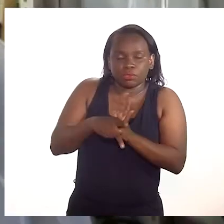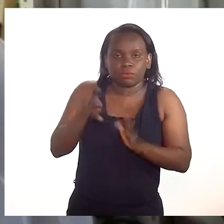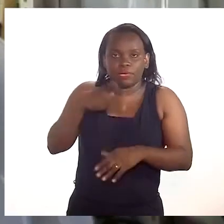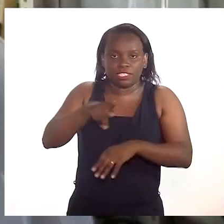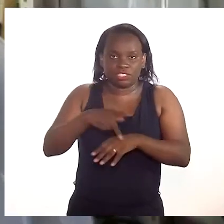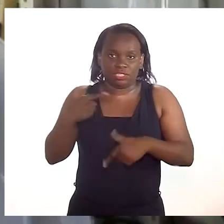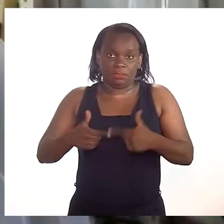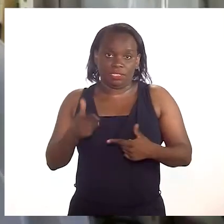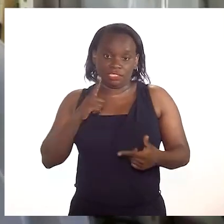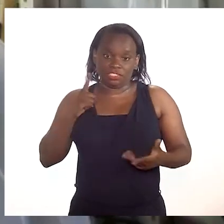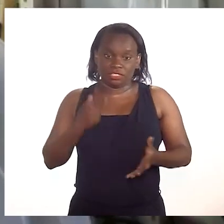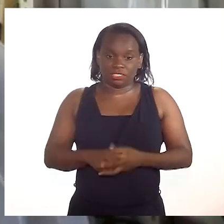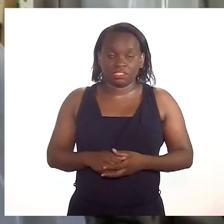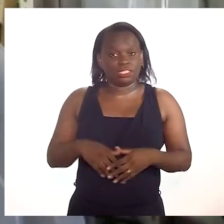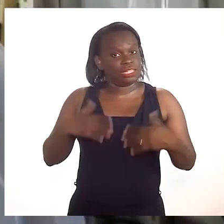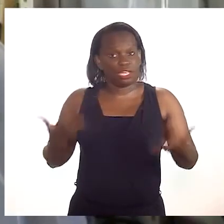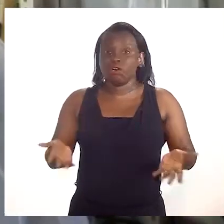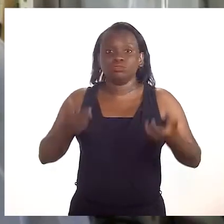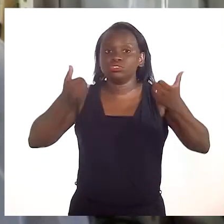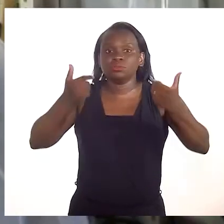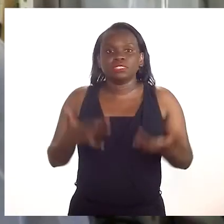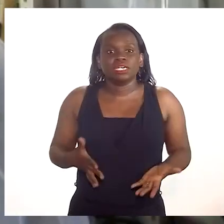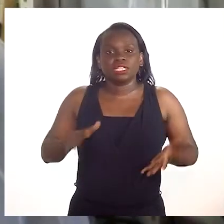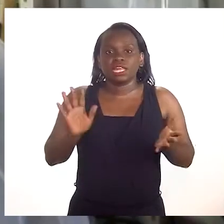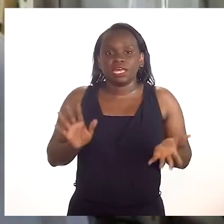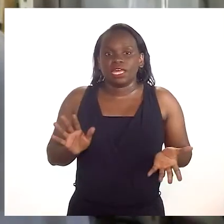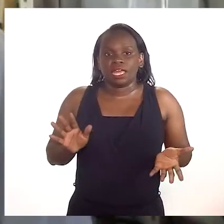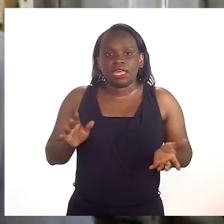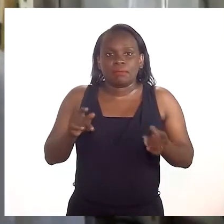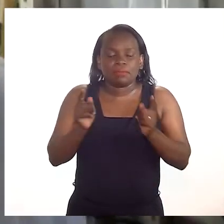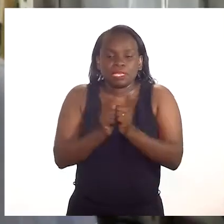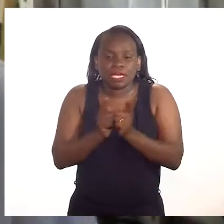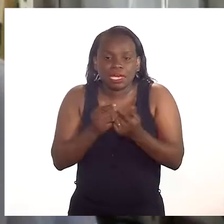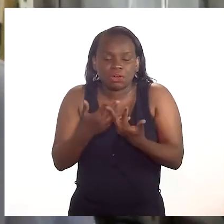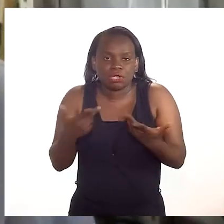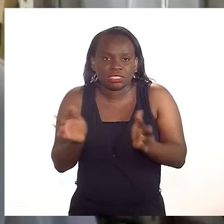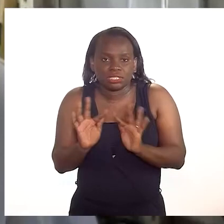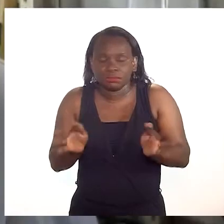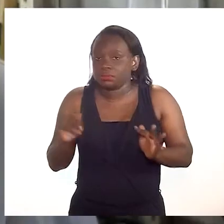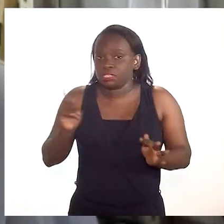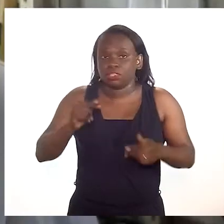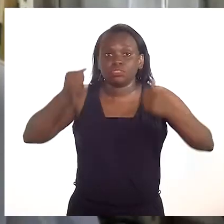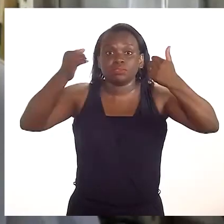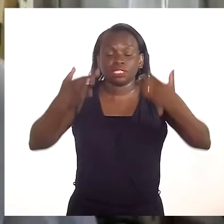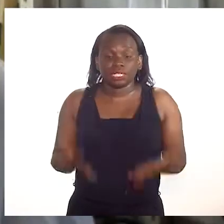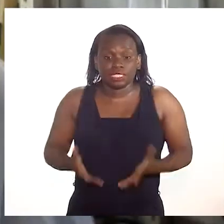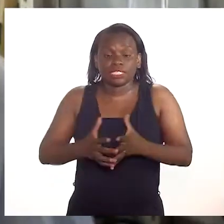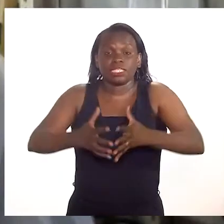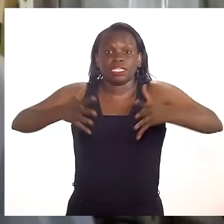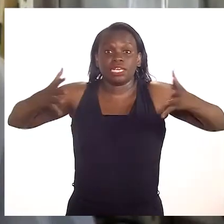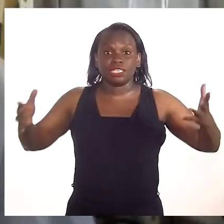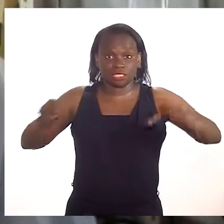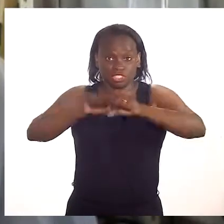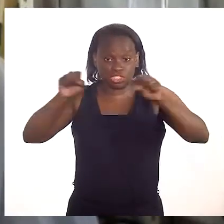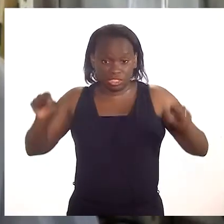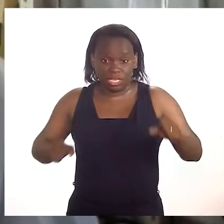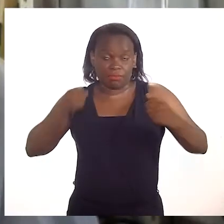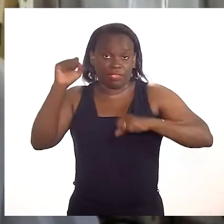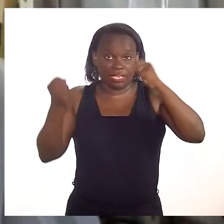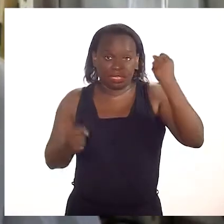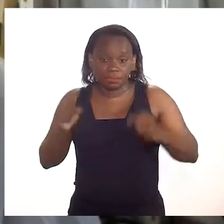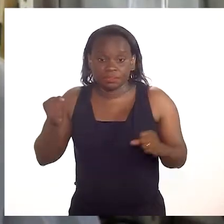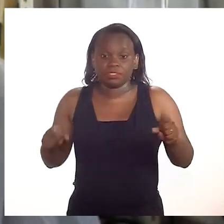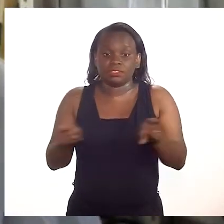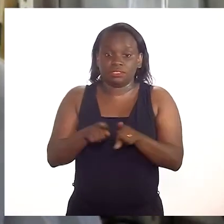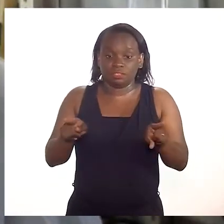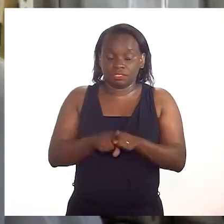país. Então, eu digo, a gente não está falando de pequenas coisas, né? A gente está falando de um grande sistema